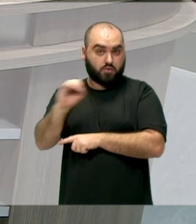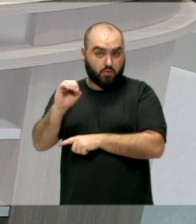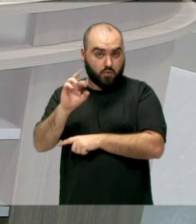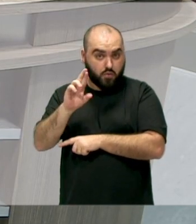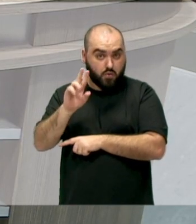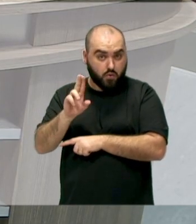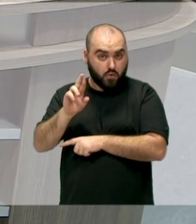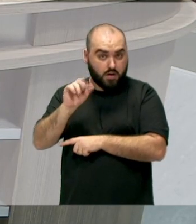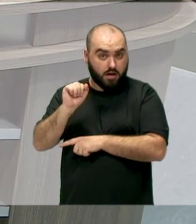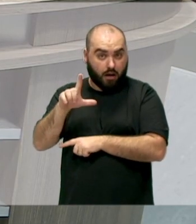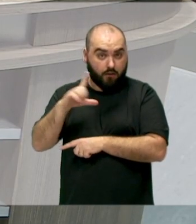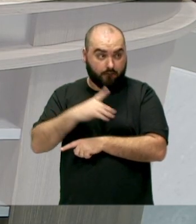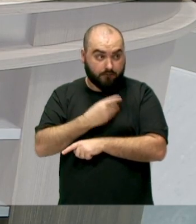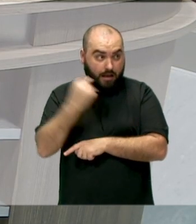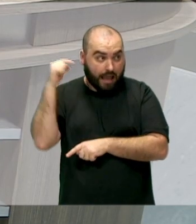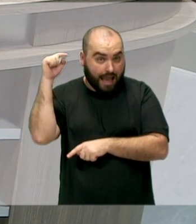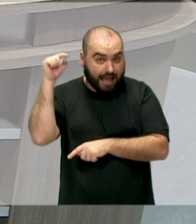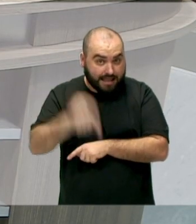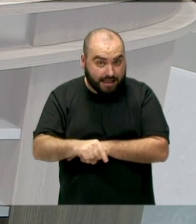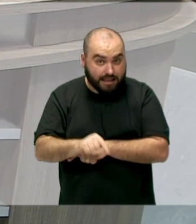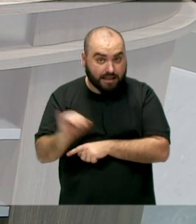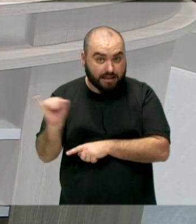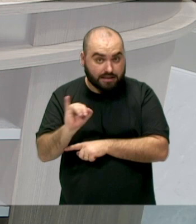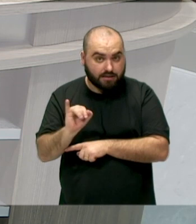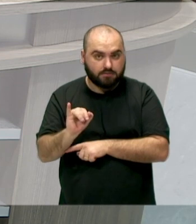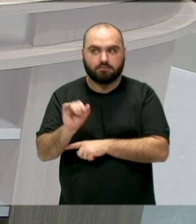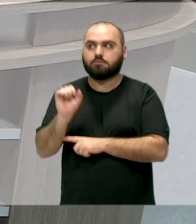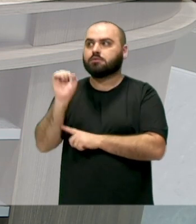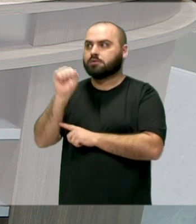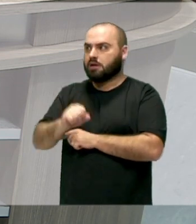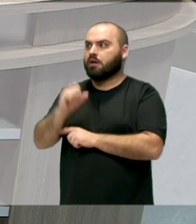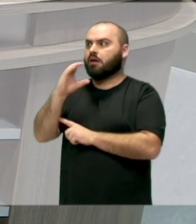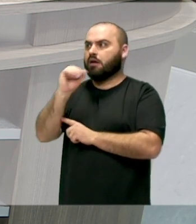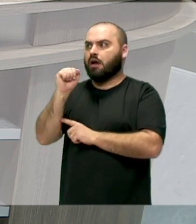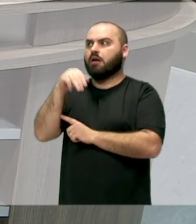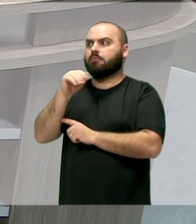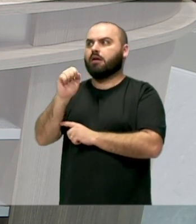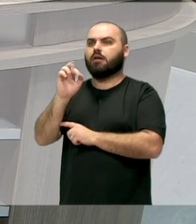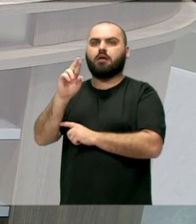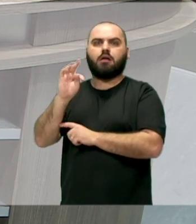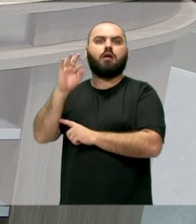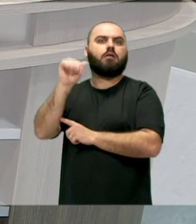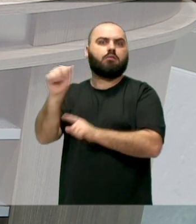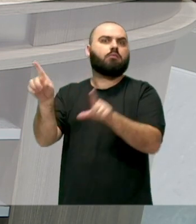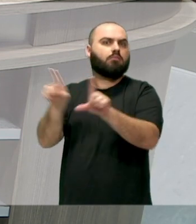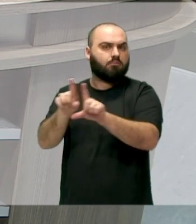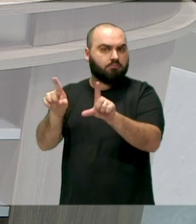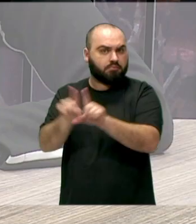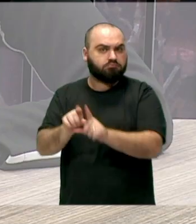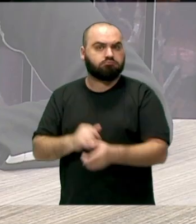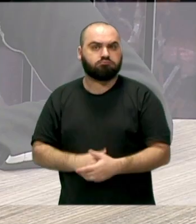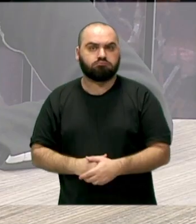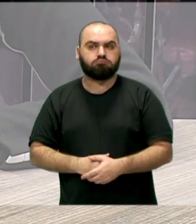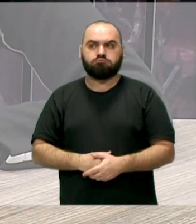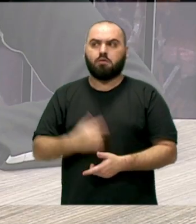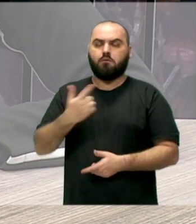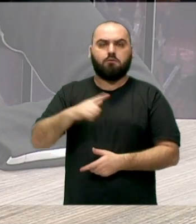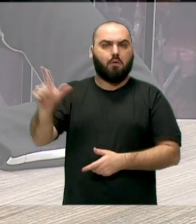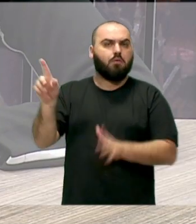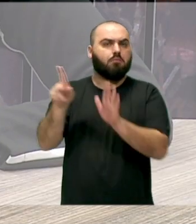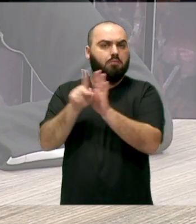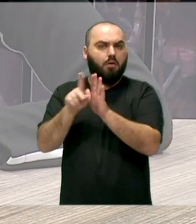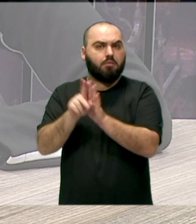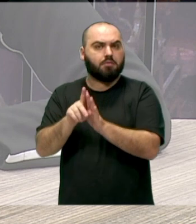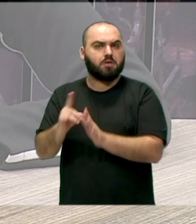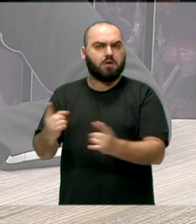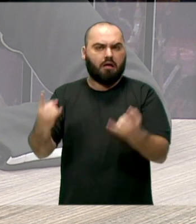daqui. Isso. Ele é daqui. Né? E a Camerata também, nossa, tá assim... eles estiveram no Rock in Rio, eles